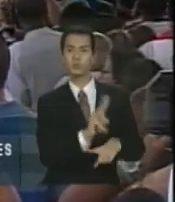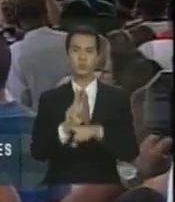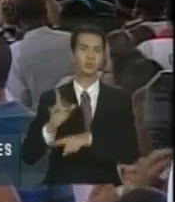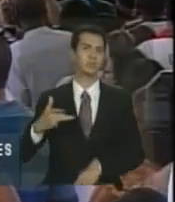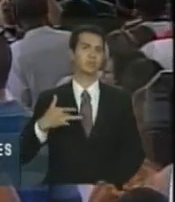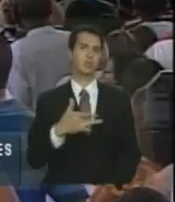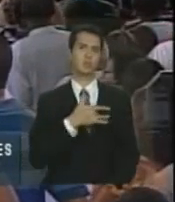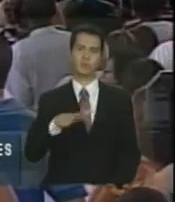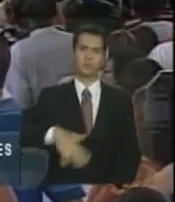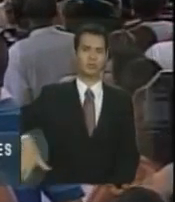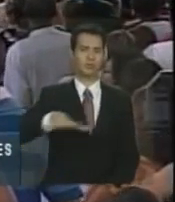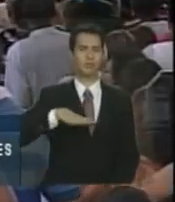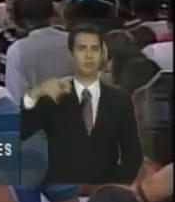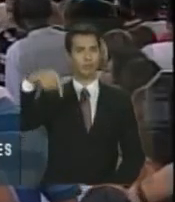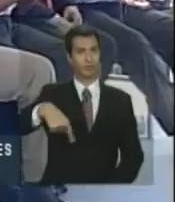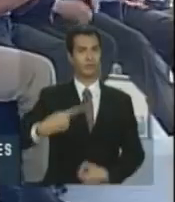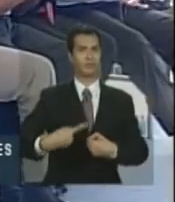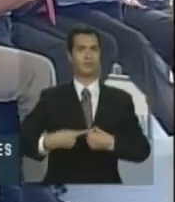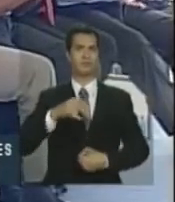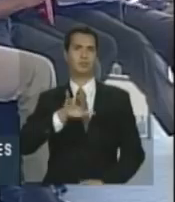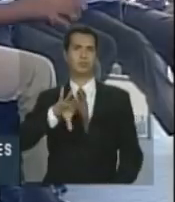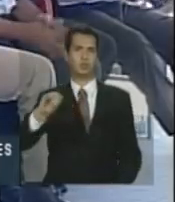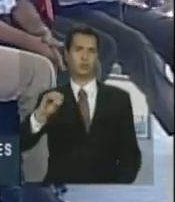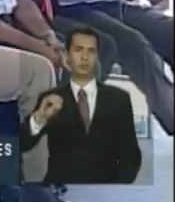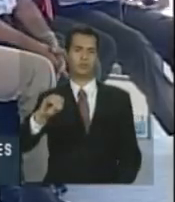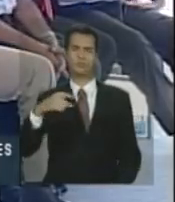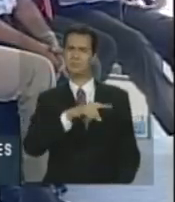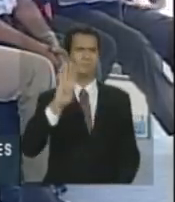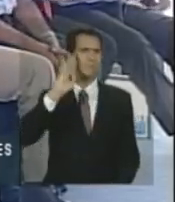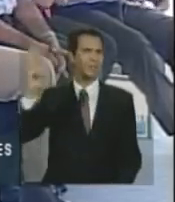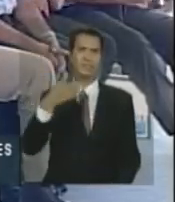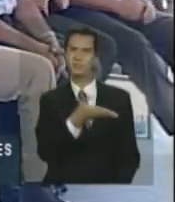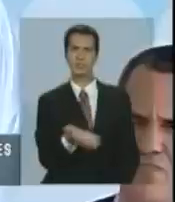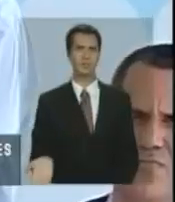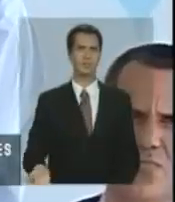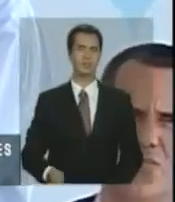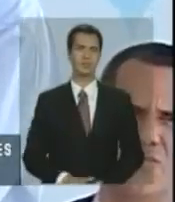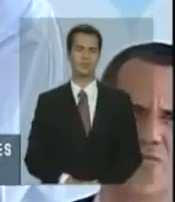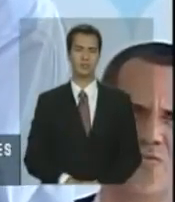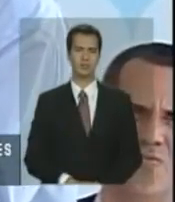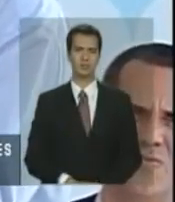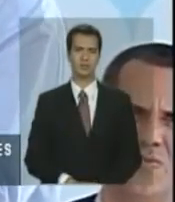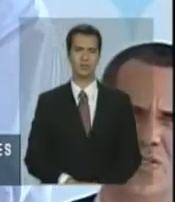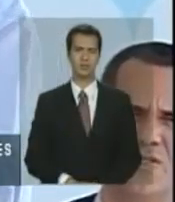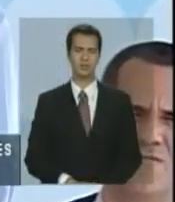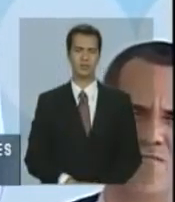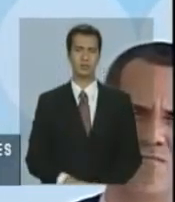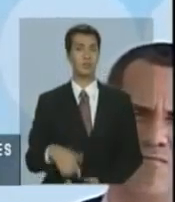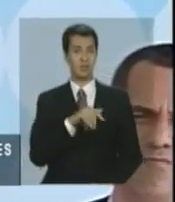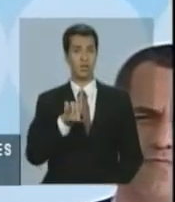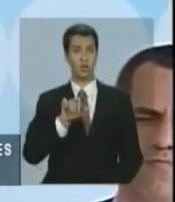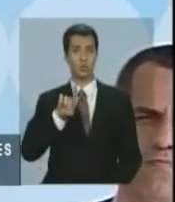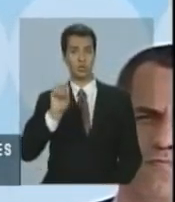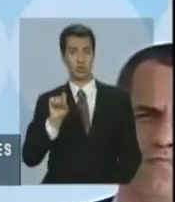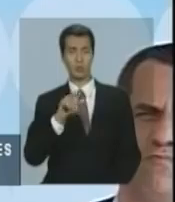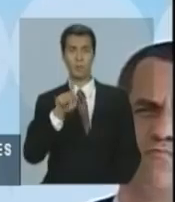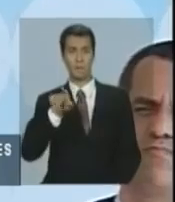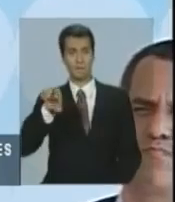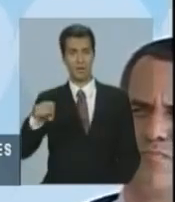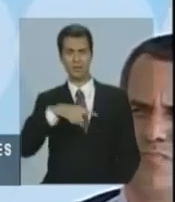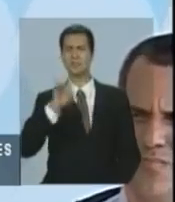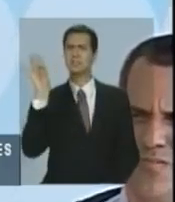Paes mudou a saúde na cidade do Rio de Janeiro. O Eduardo Paes investiu de verdade